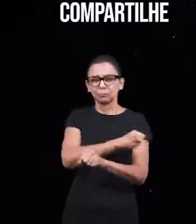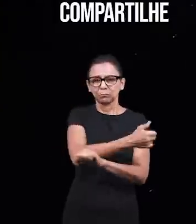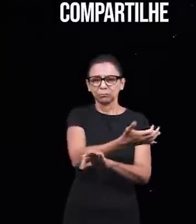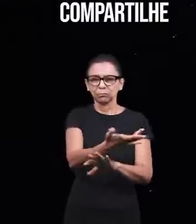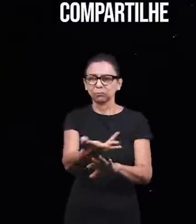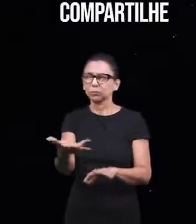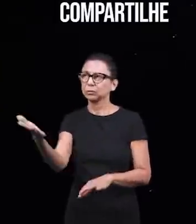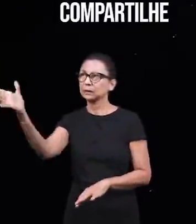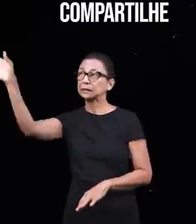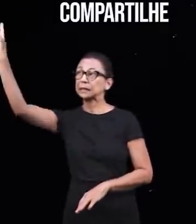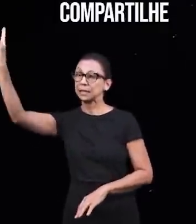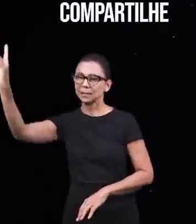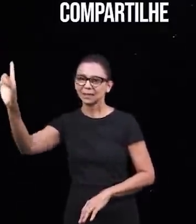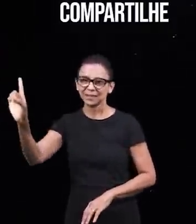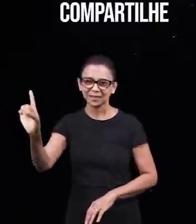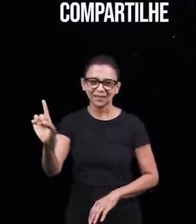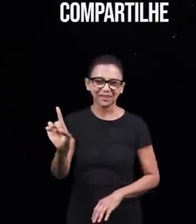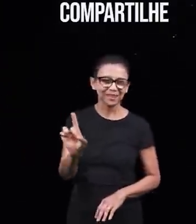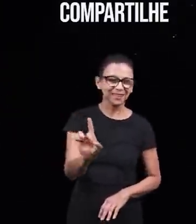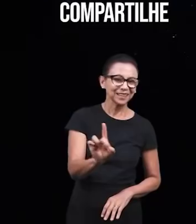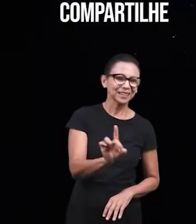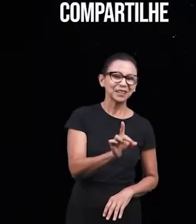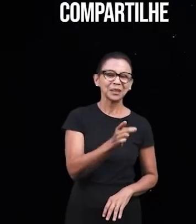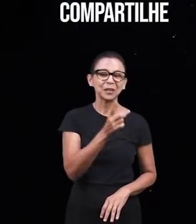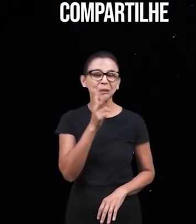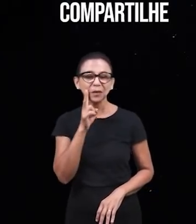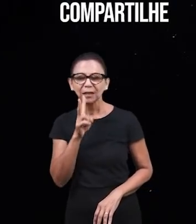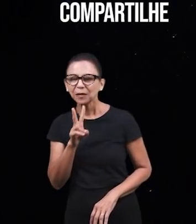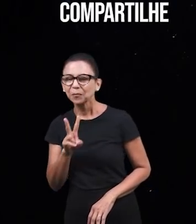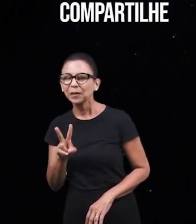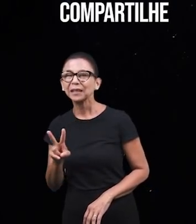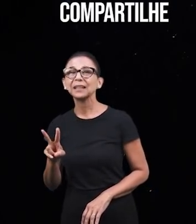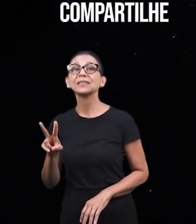canteiros de bálsamo, para